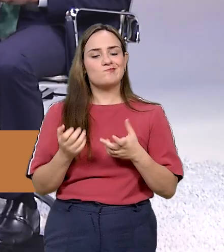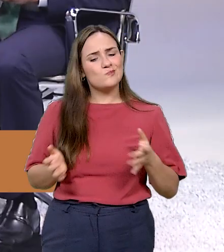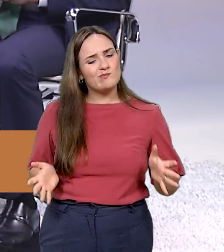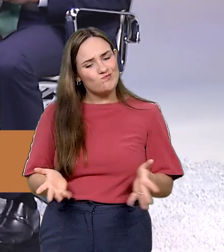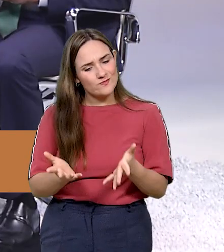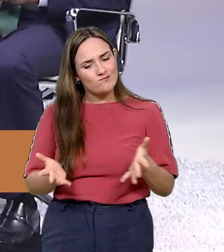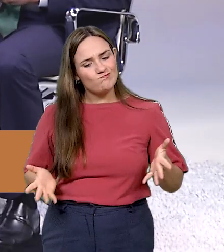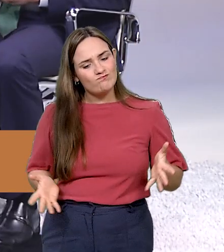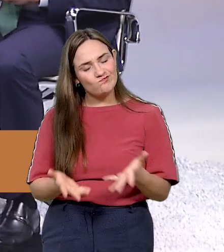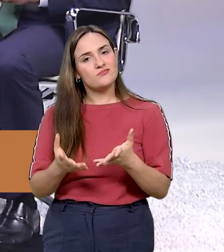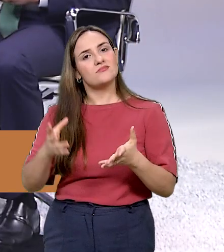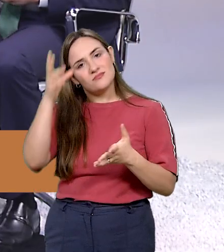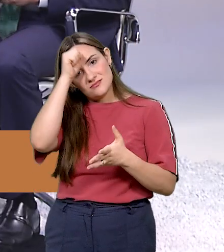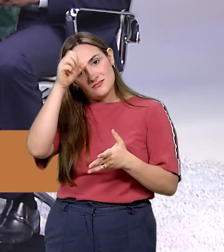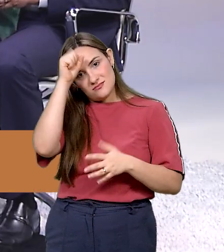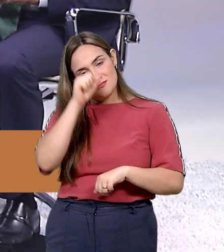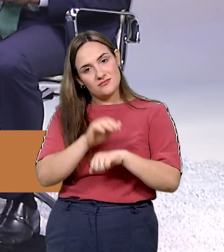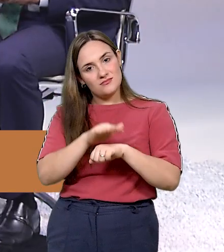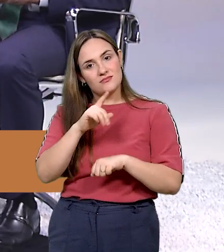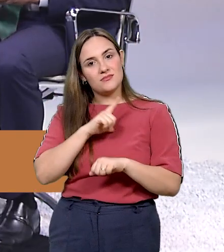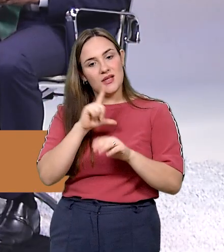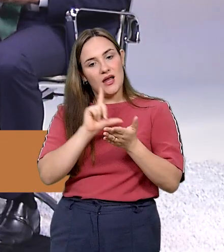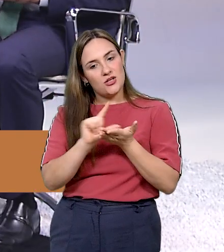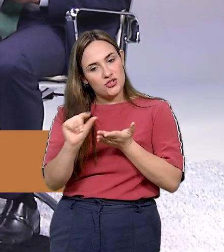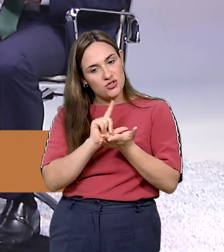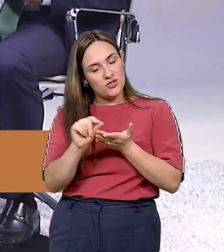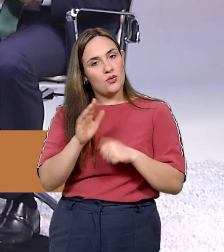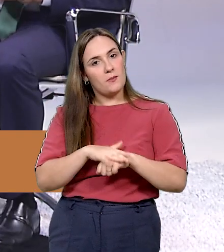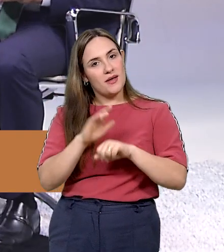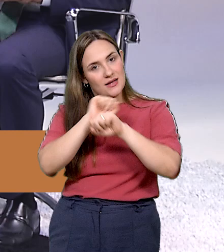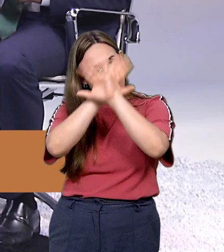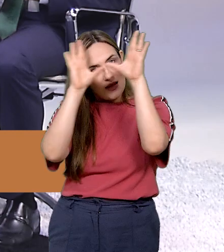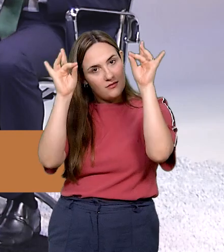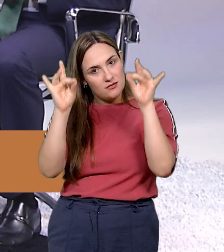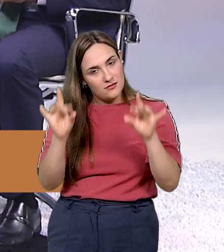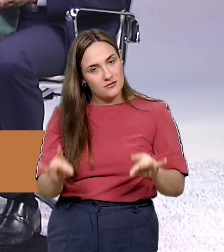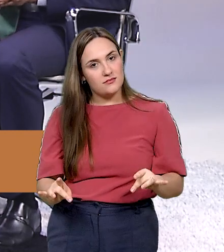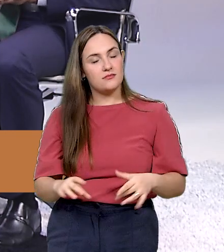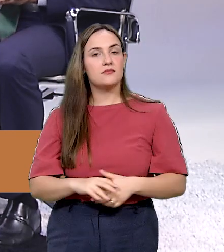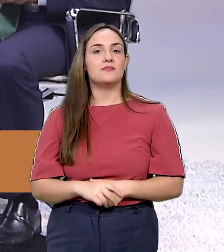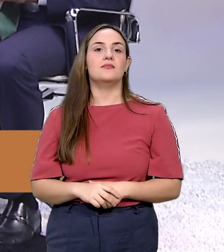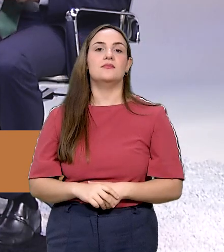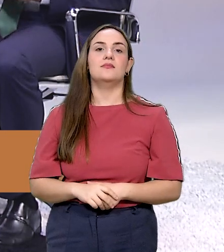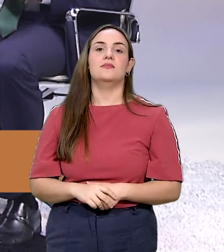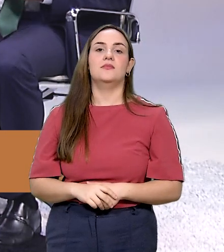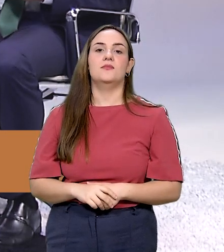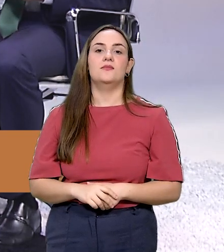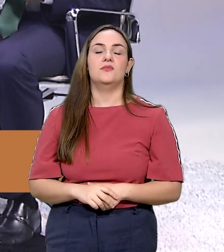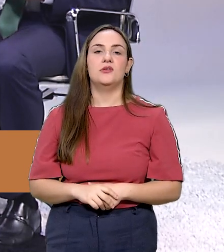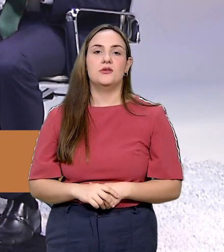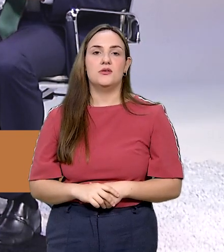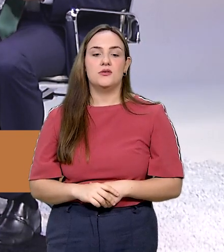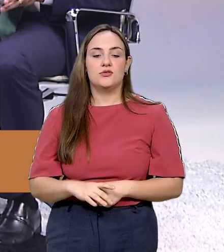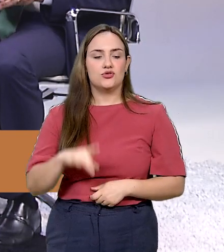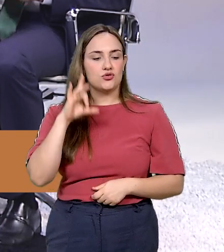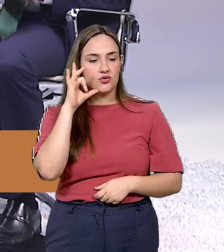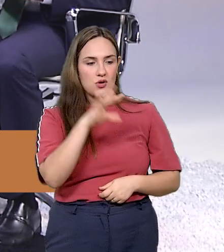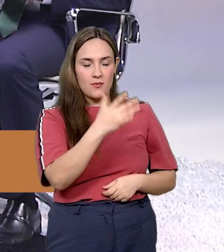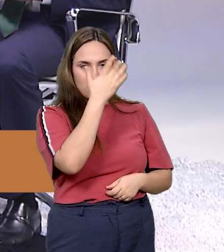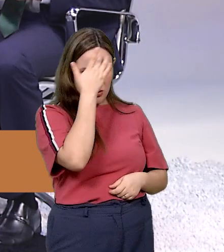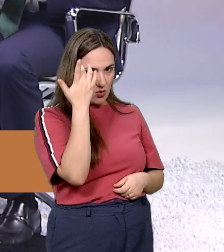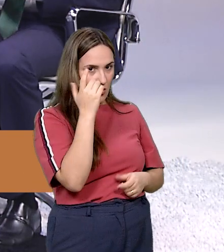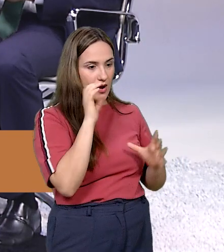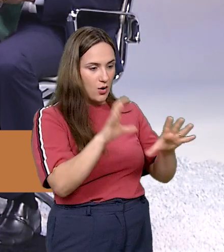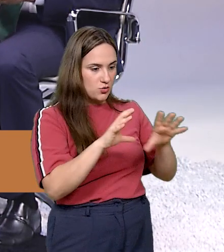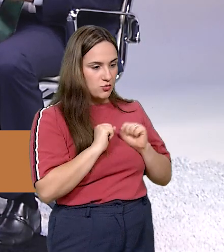estimular o conhecimento, trazer mais artigos aí que possam esclarecer não somente o